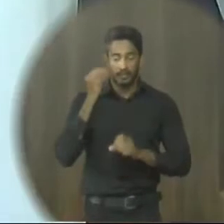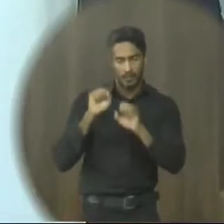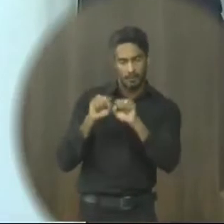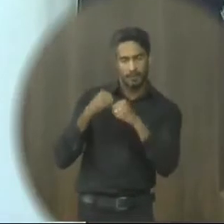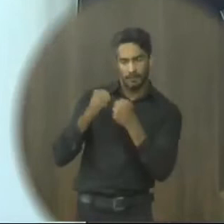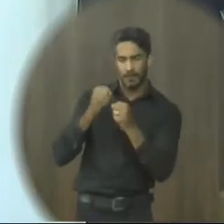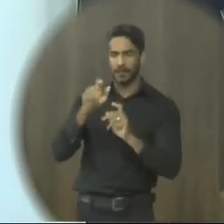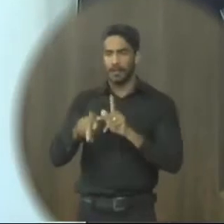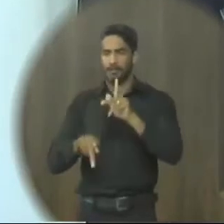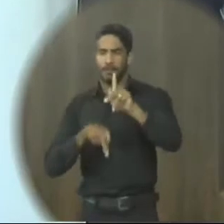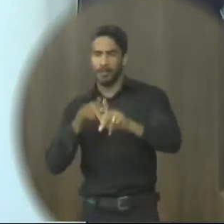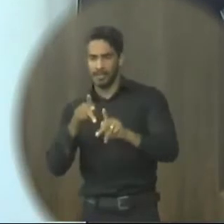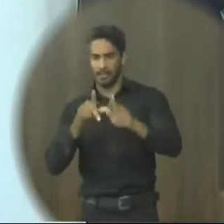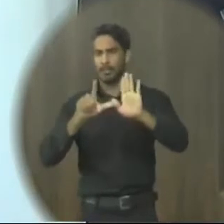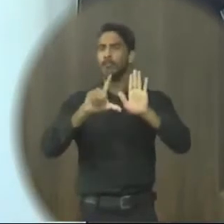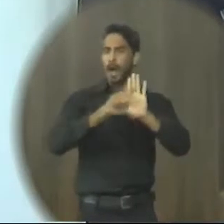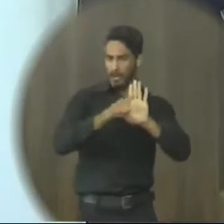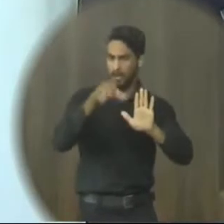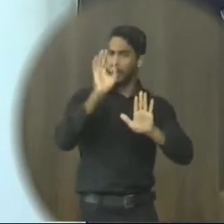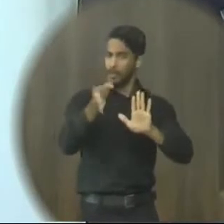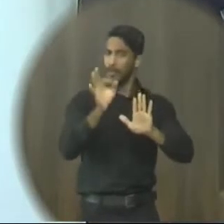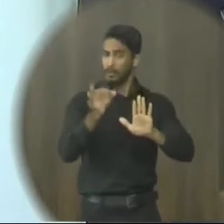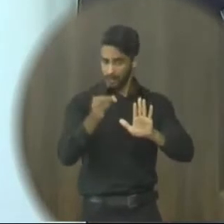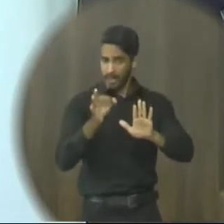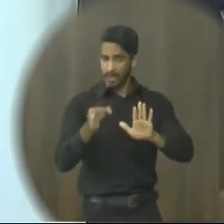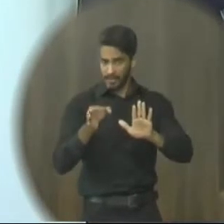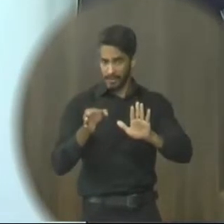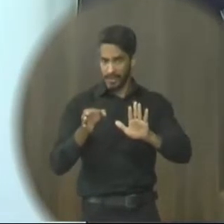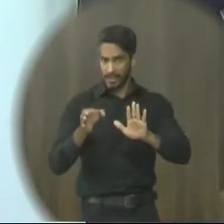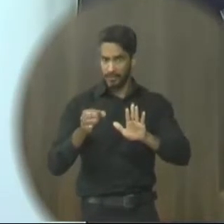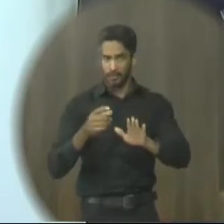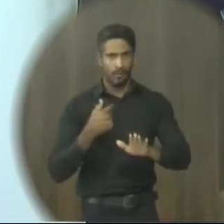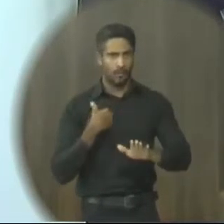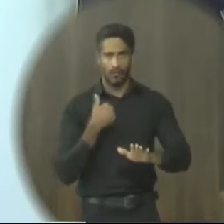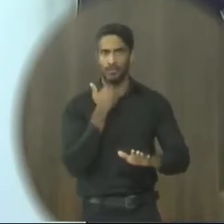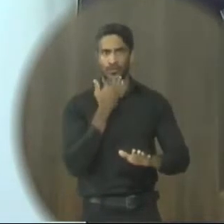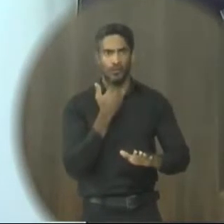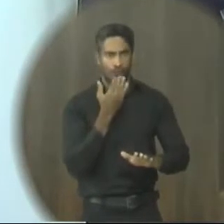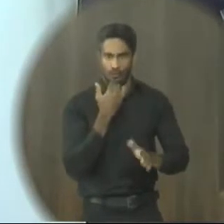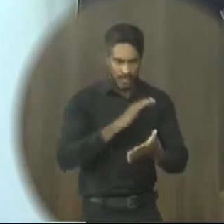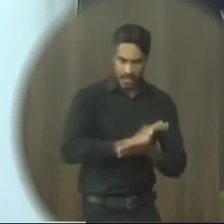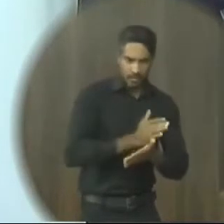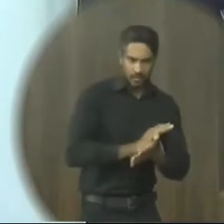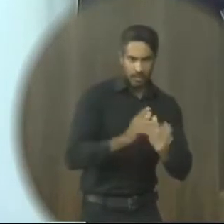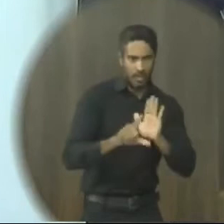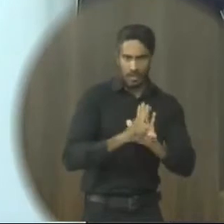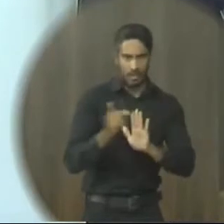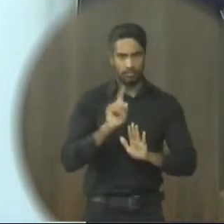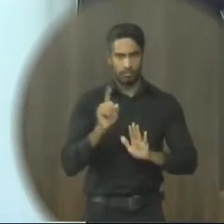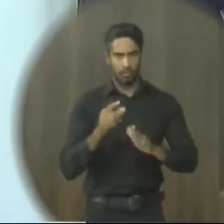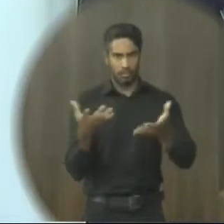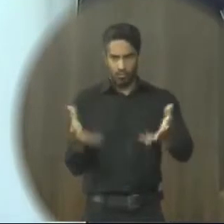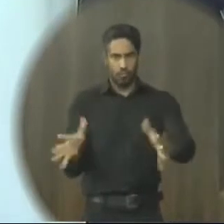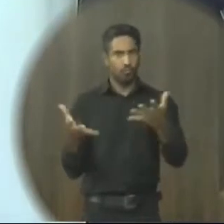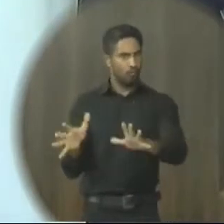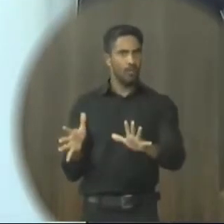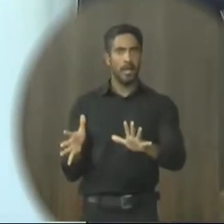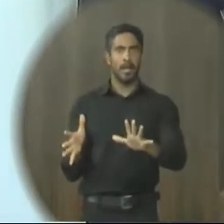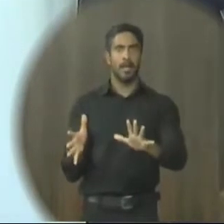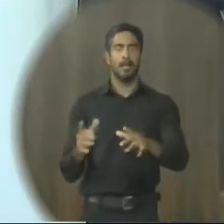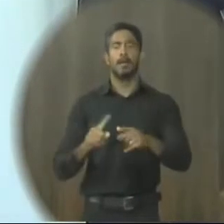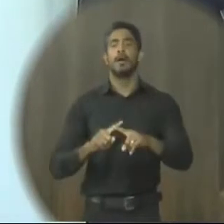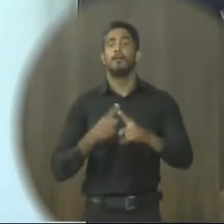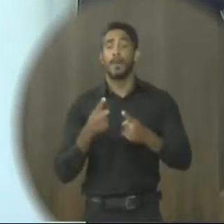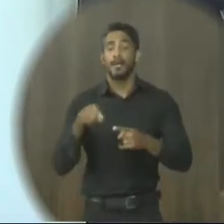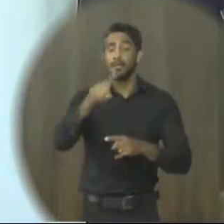população através das leis, o senhor está coberto de razão. Ninguém aqui está querendo passar por cima da lei, não. A gente não está querendo passar. E